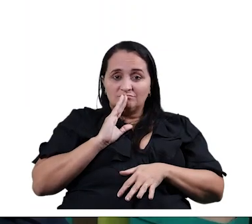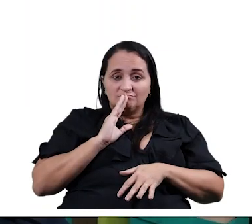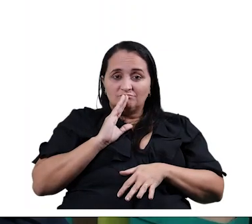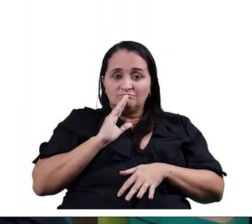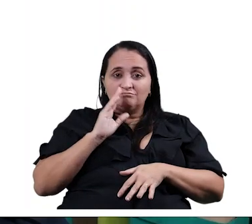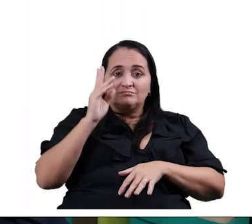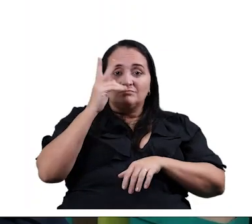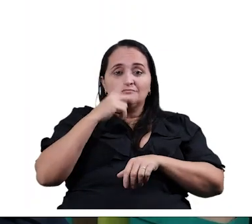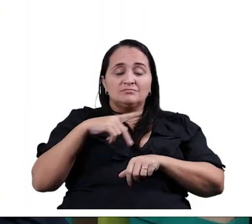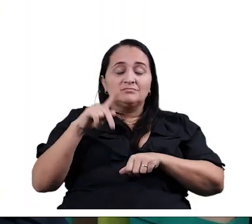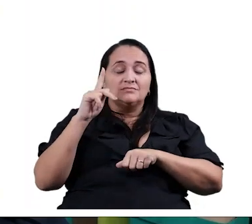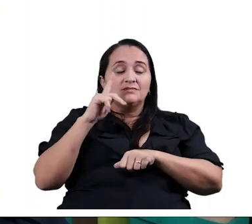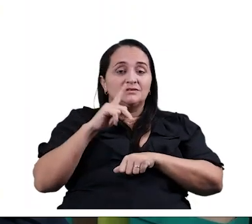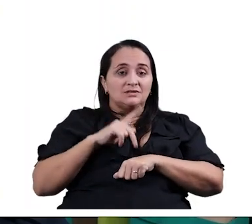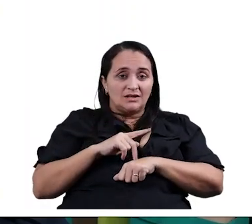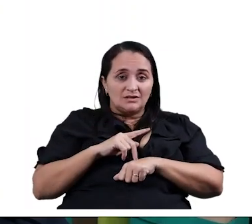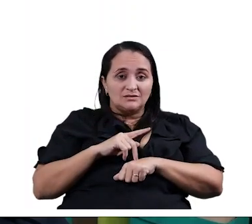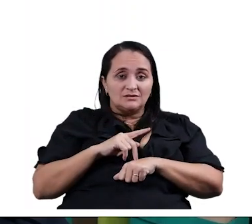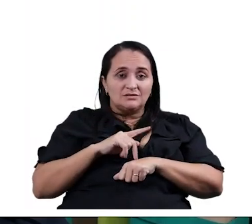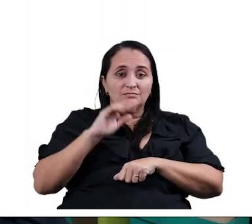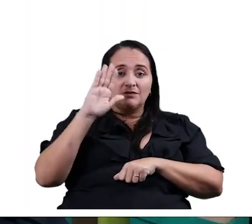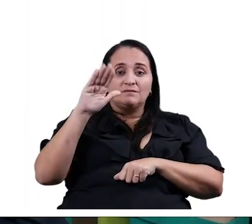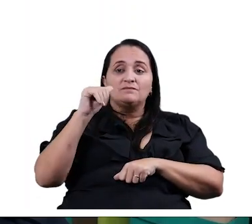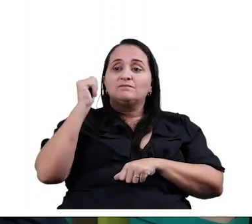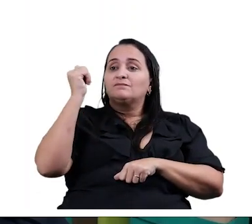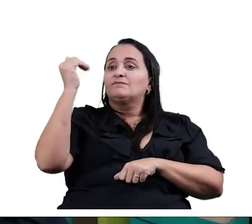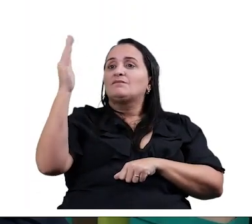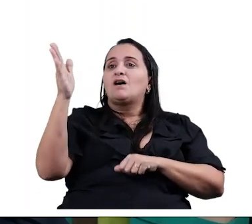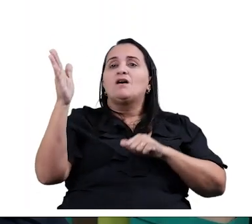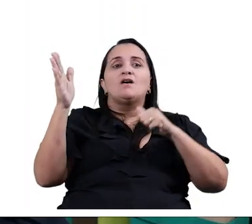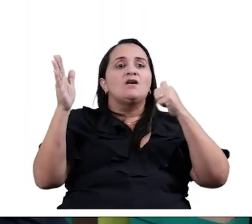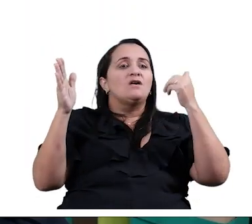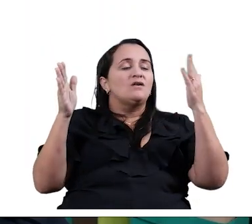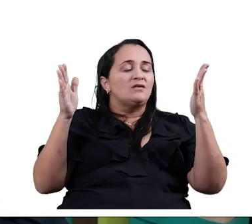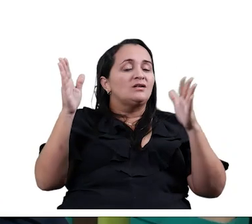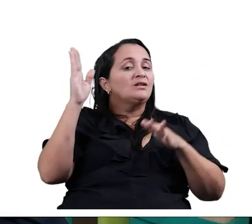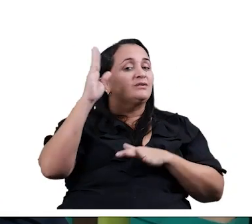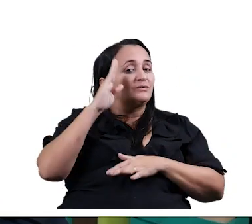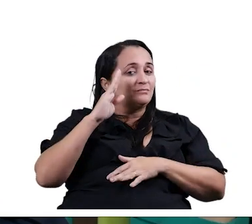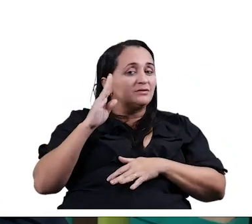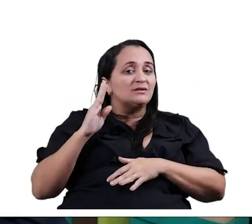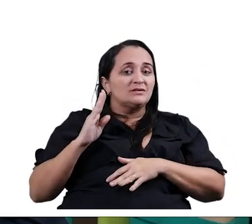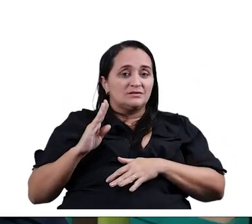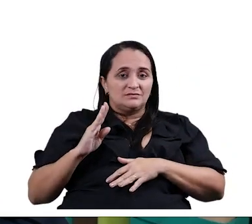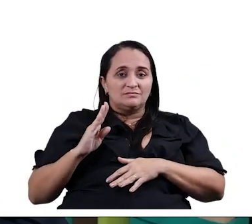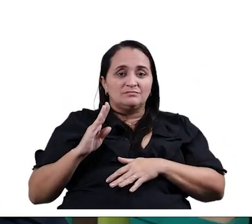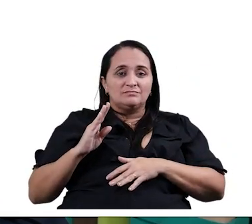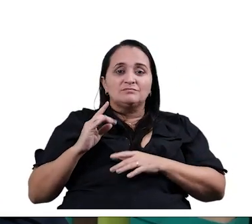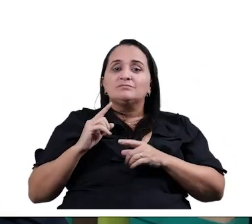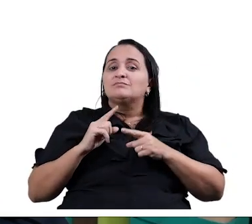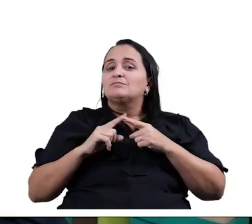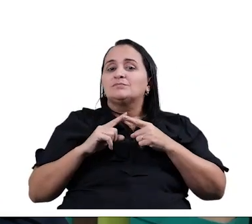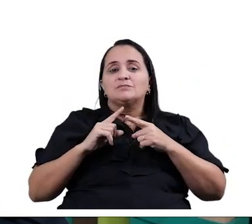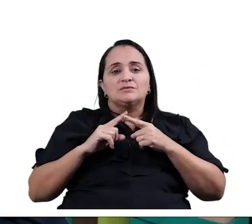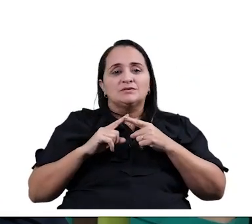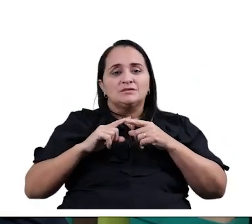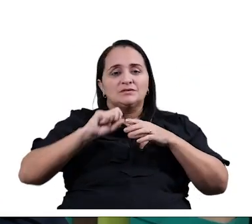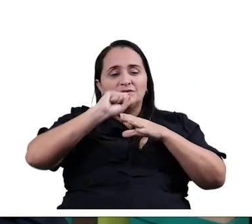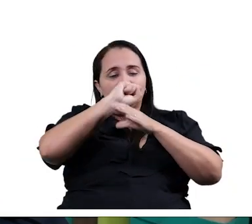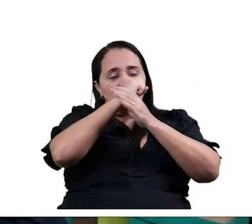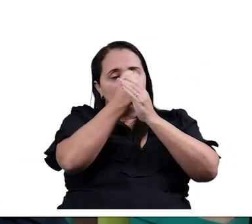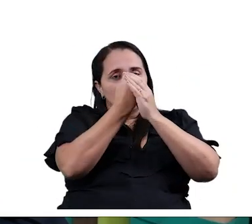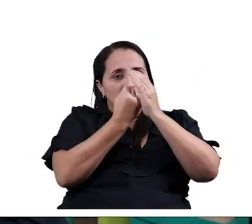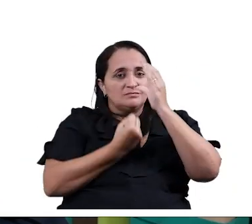conhecida nacionalmente até fora do Brasil. Por quê? Porque ele foi um grande jogador de